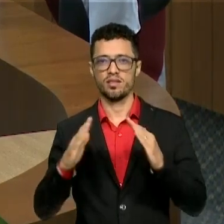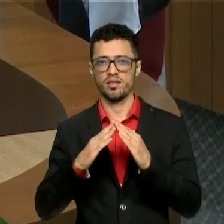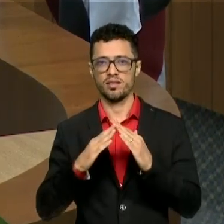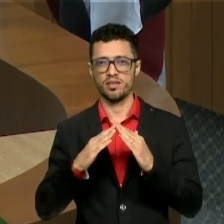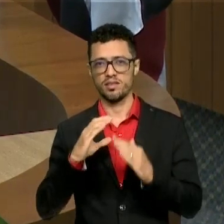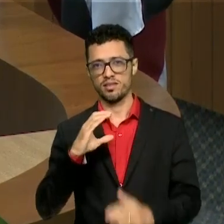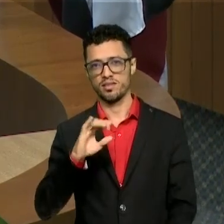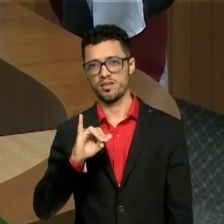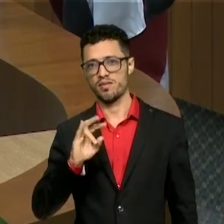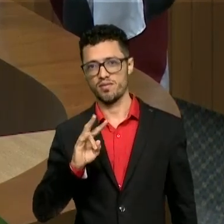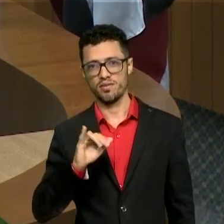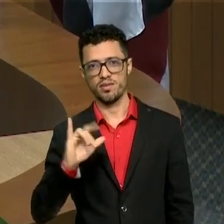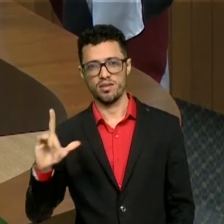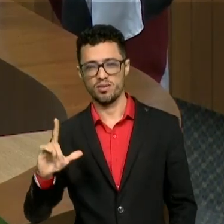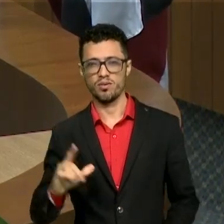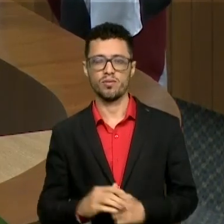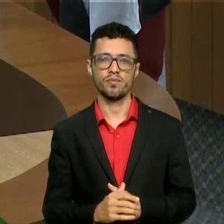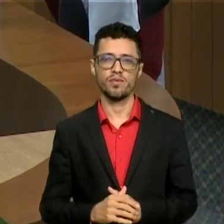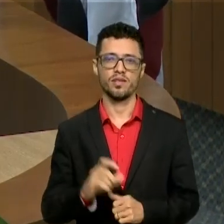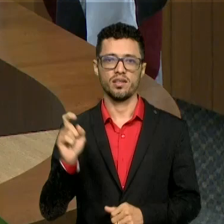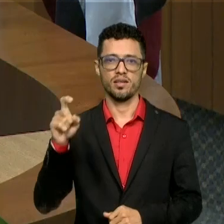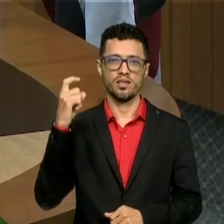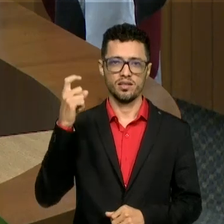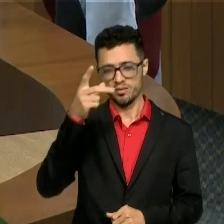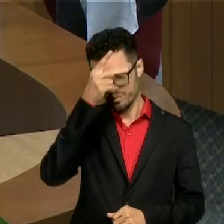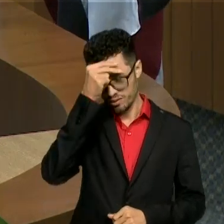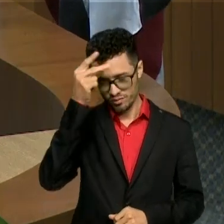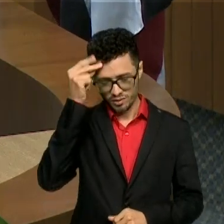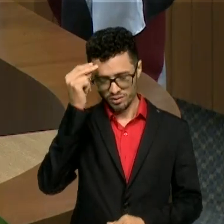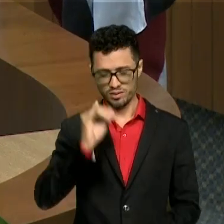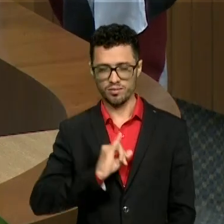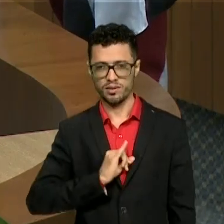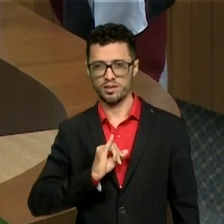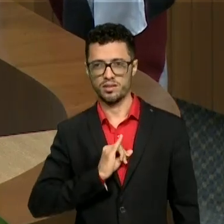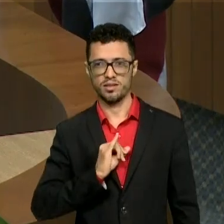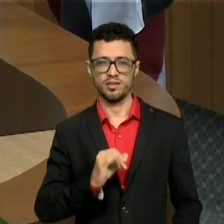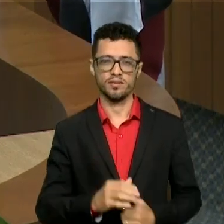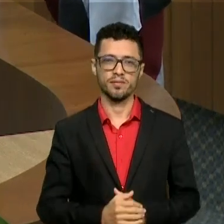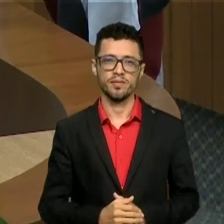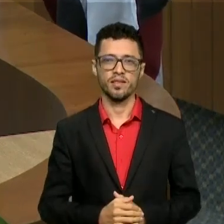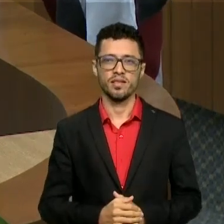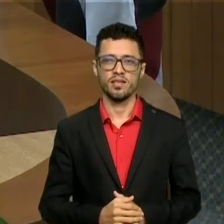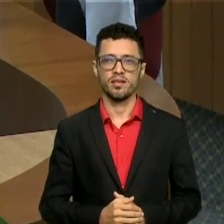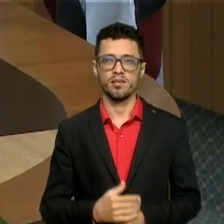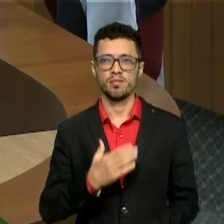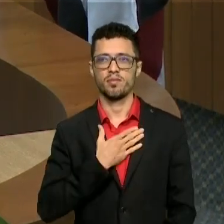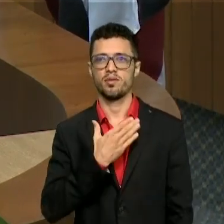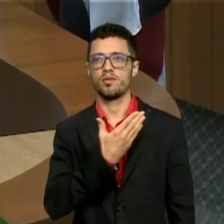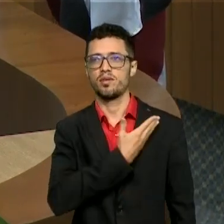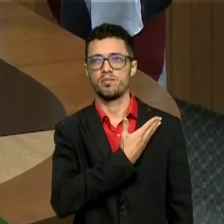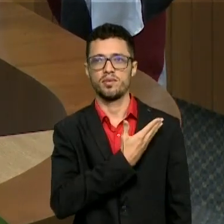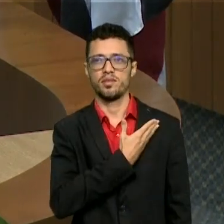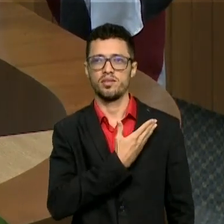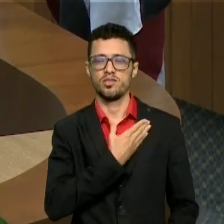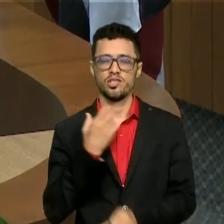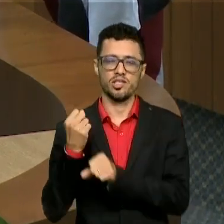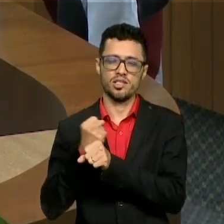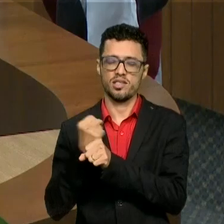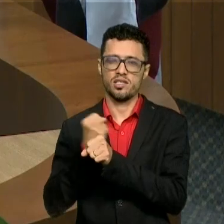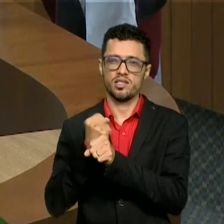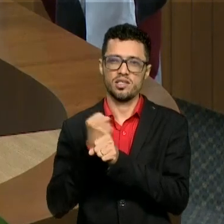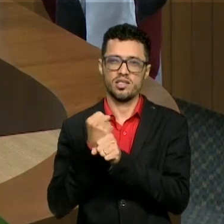Madeira, ex-deputado, ex-prefeito de Imperatriz. E meu amigo de longas datas, do tempo